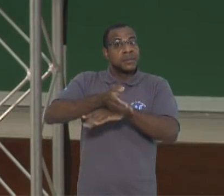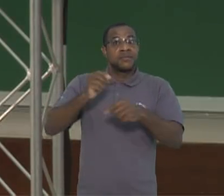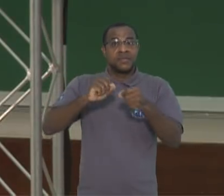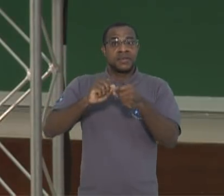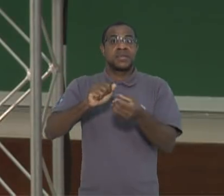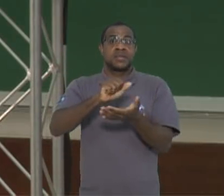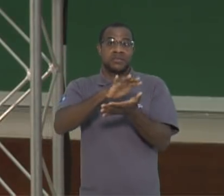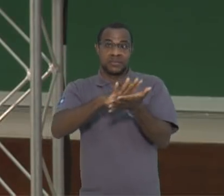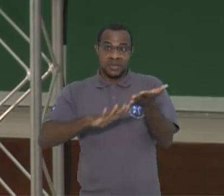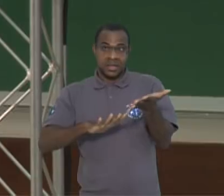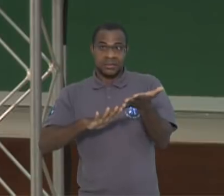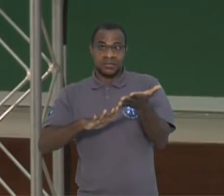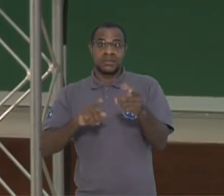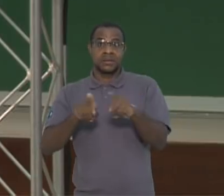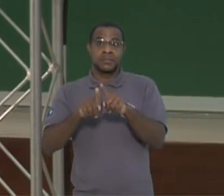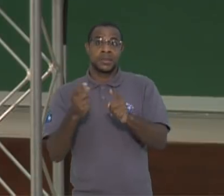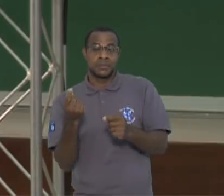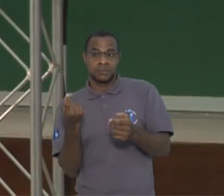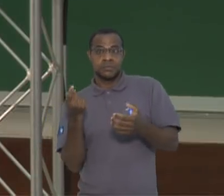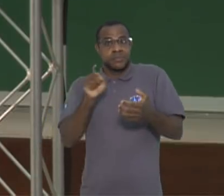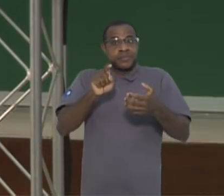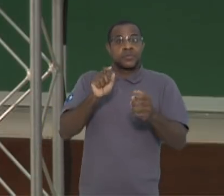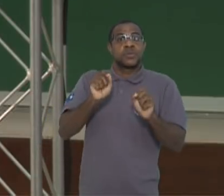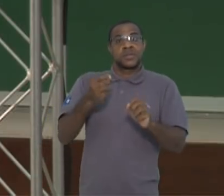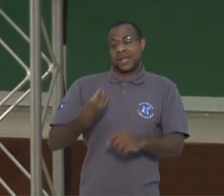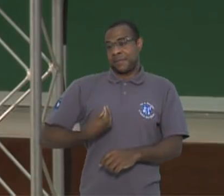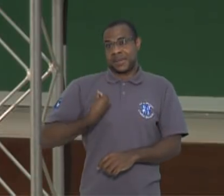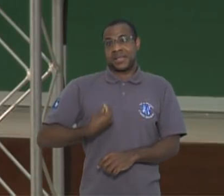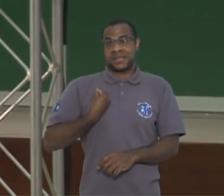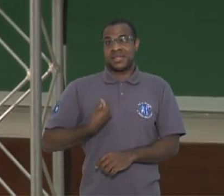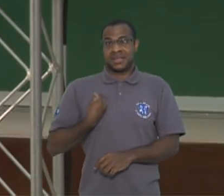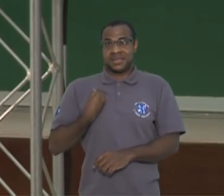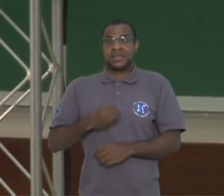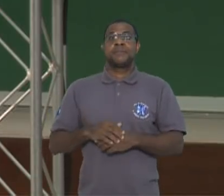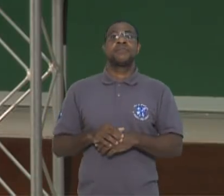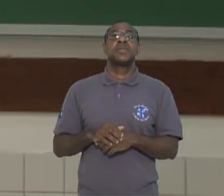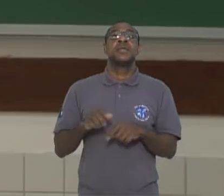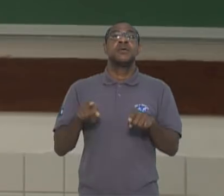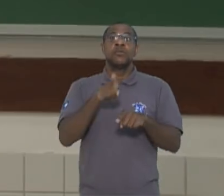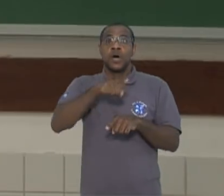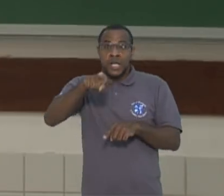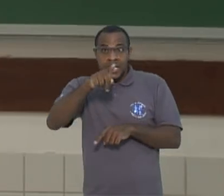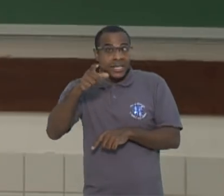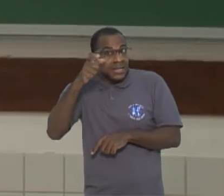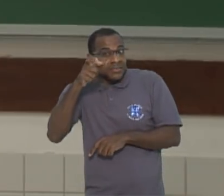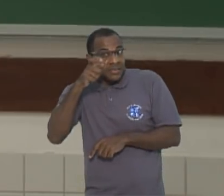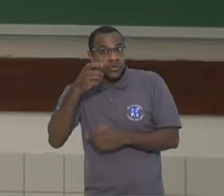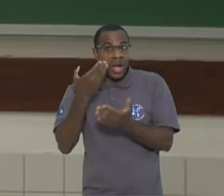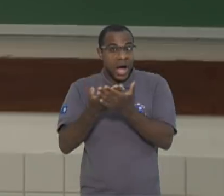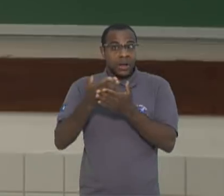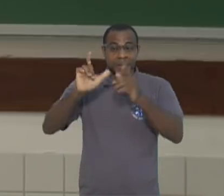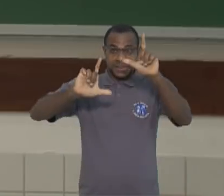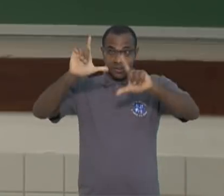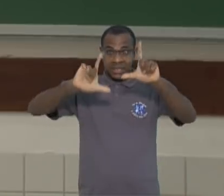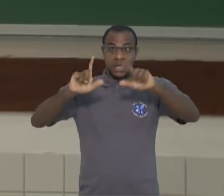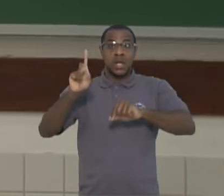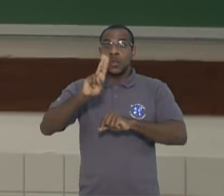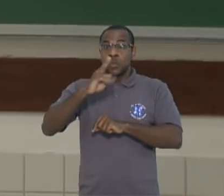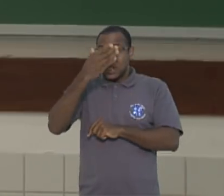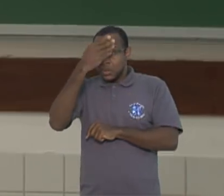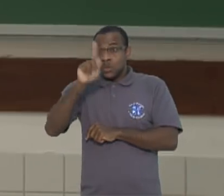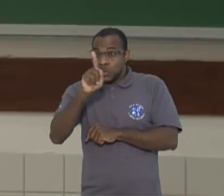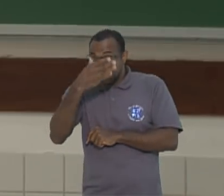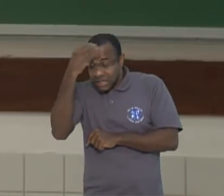a presença de vocês. E, se você está assistindo a aula pela televisão, não esqueça de ir na escola, pegar